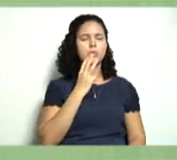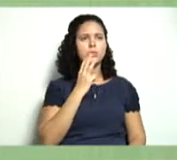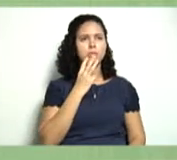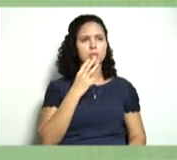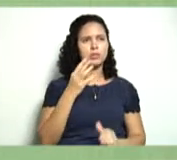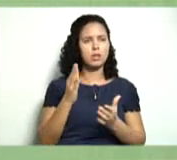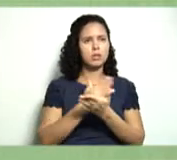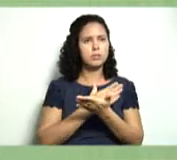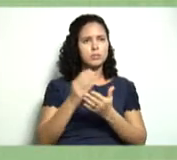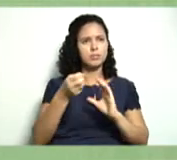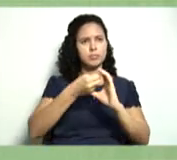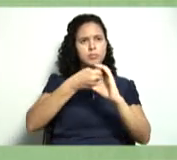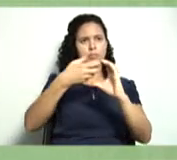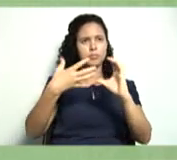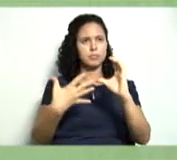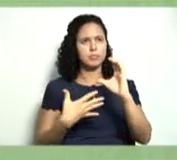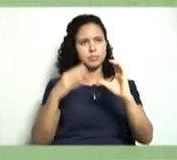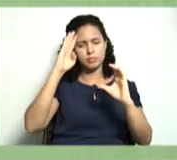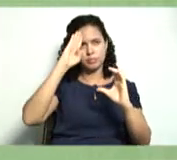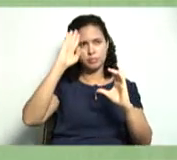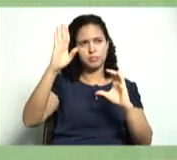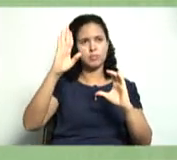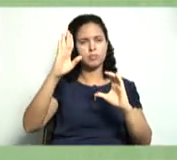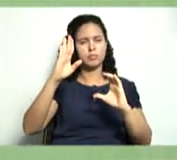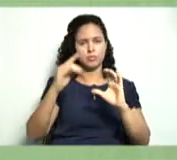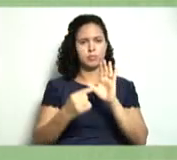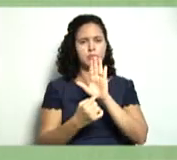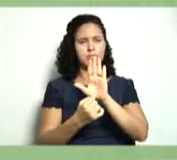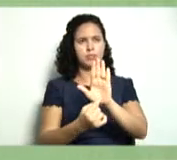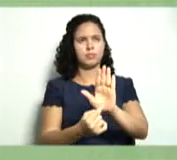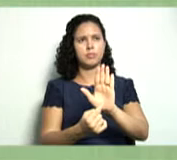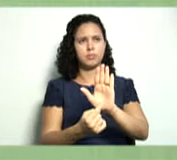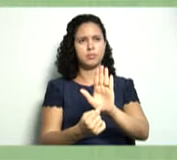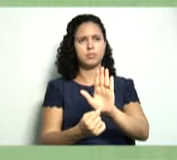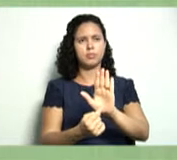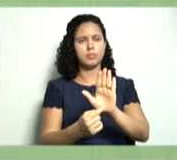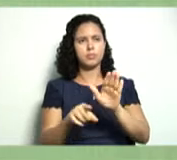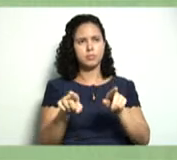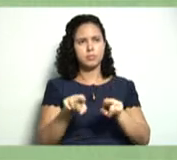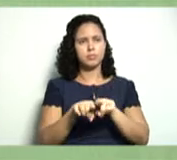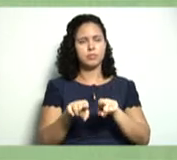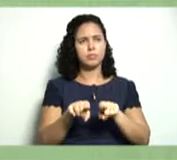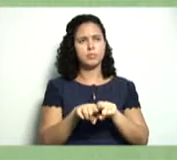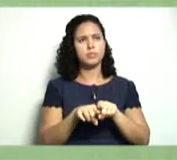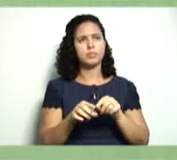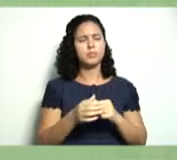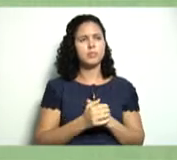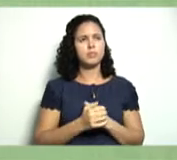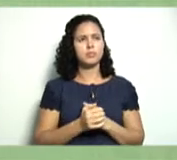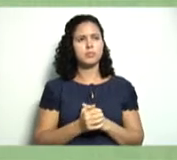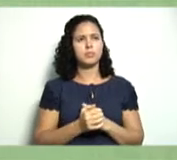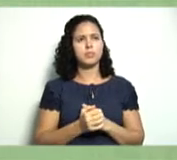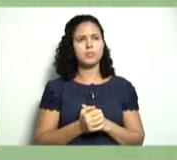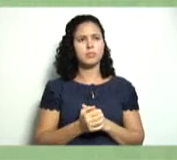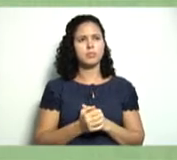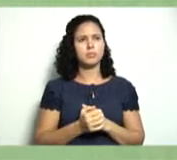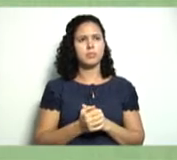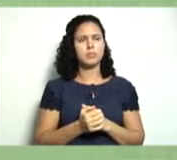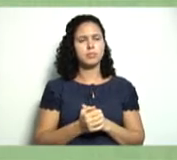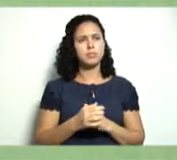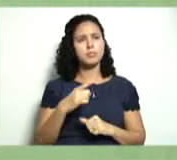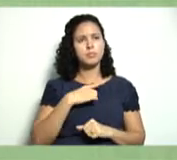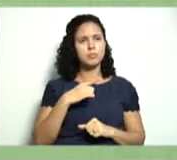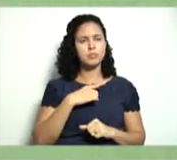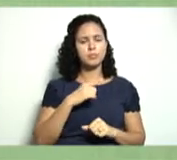características principais nós vamos estar mostrando pra vocês também mas aqui ó tem algumas características